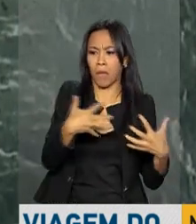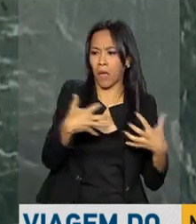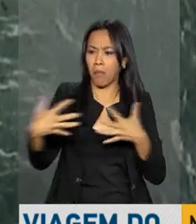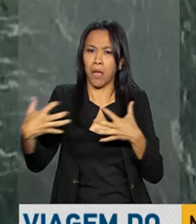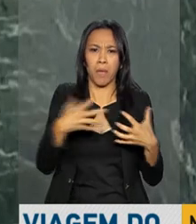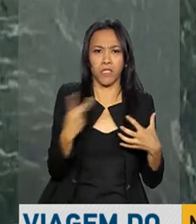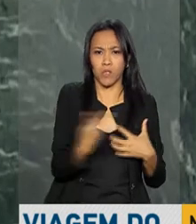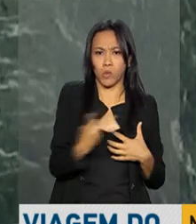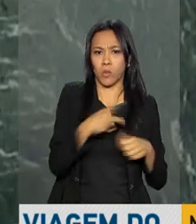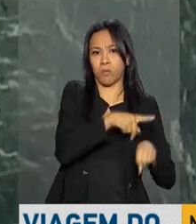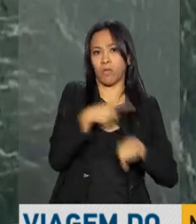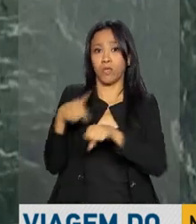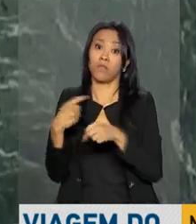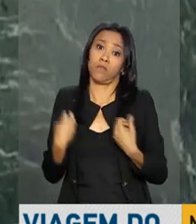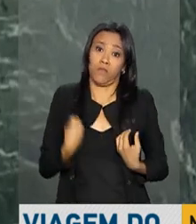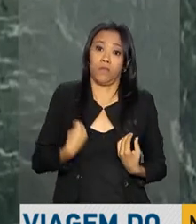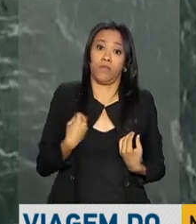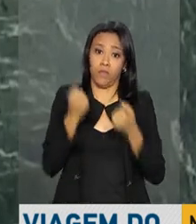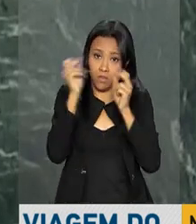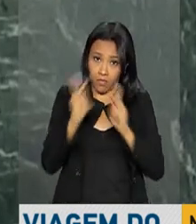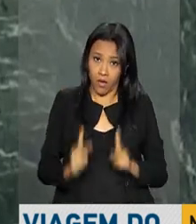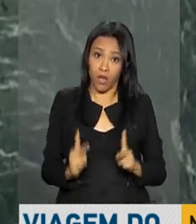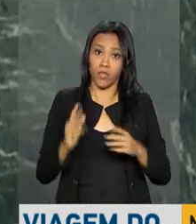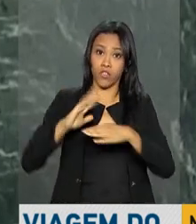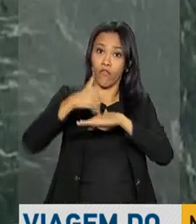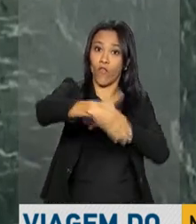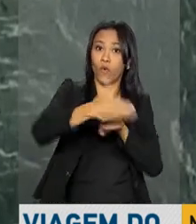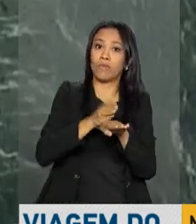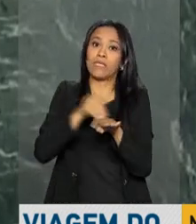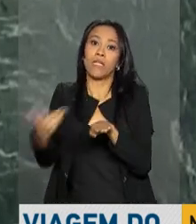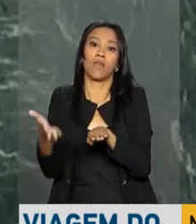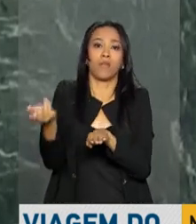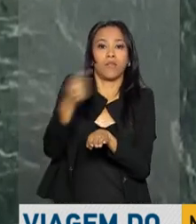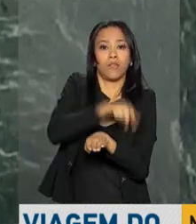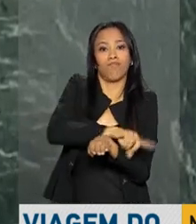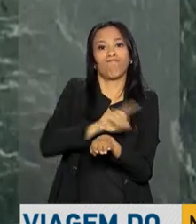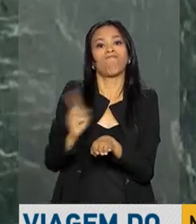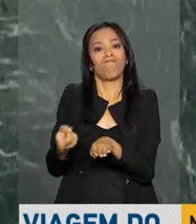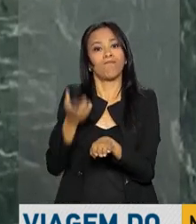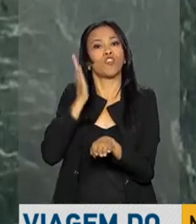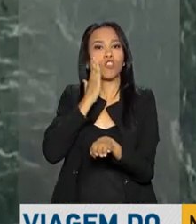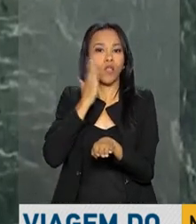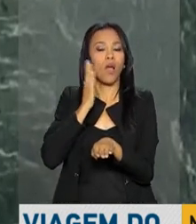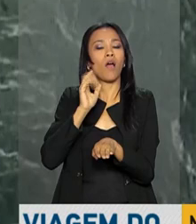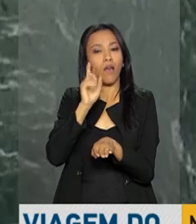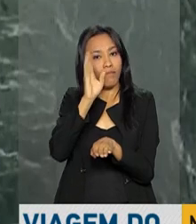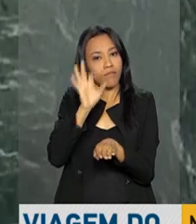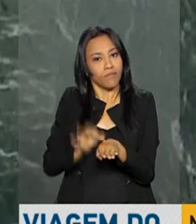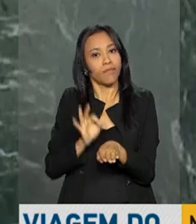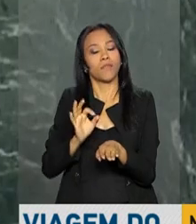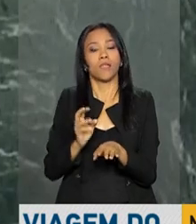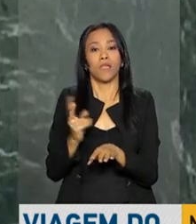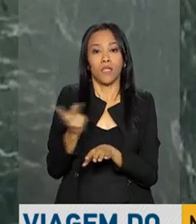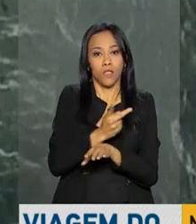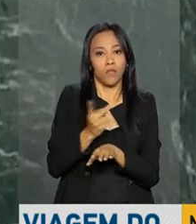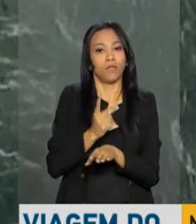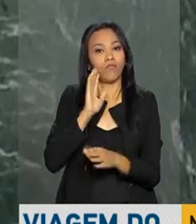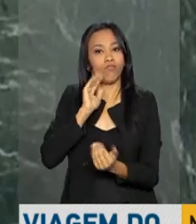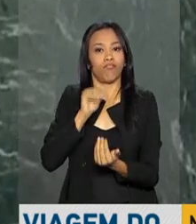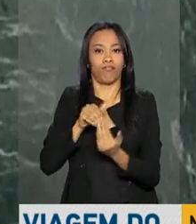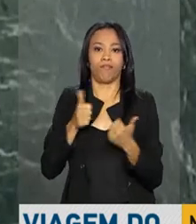paz e segurança dentro de fronteiras internacionalmente reconhecidas e mutuamente